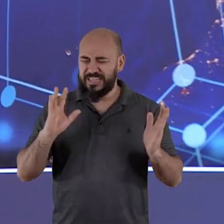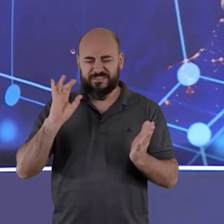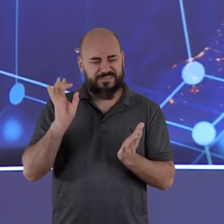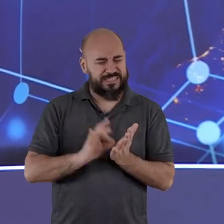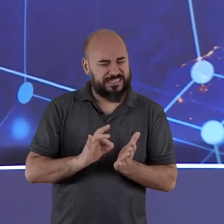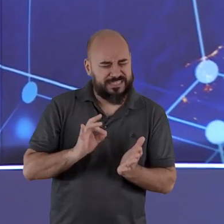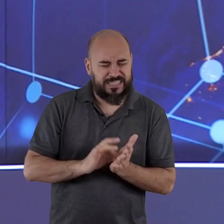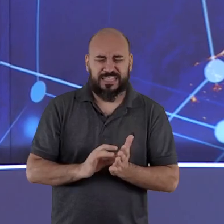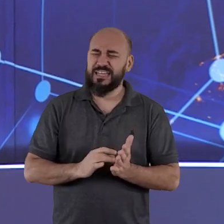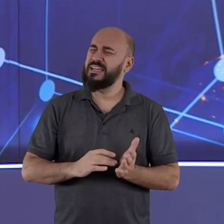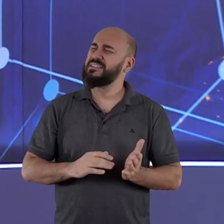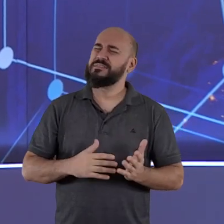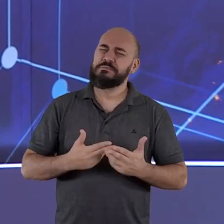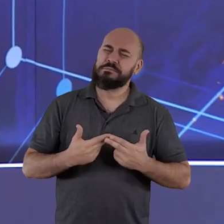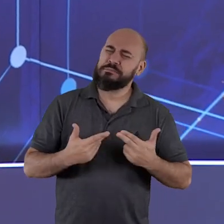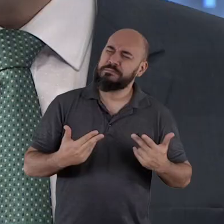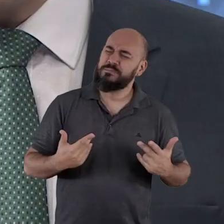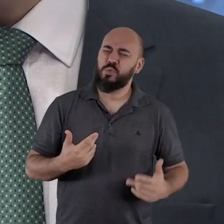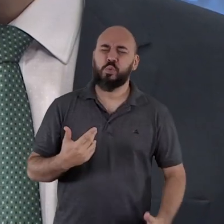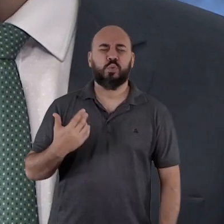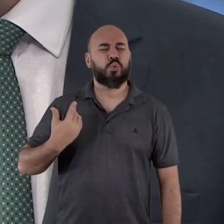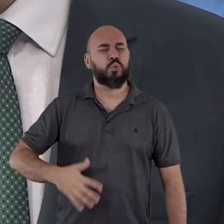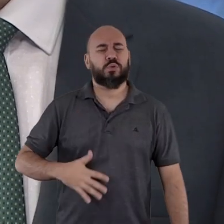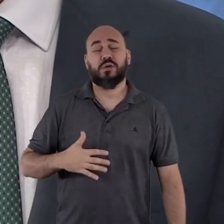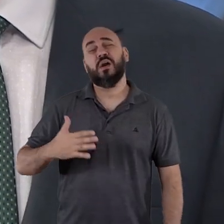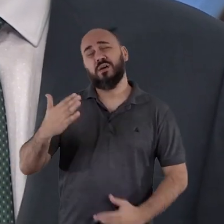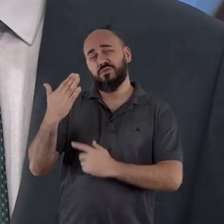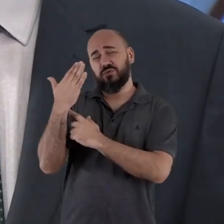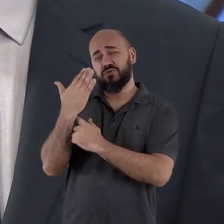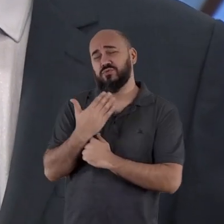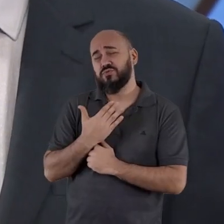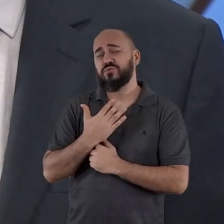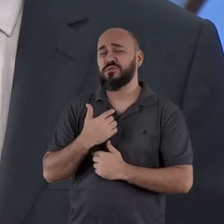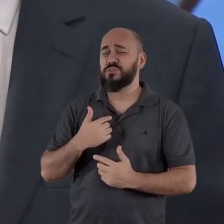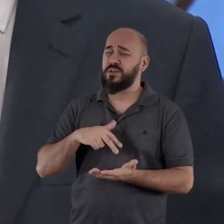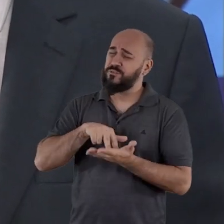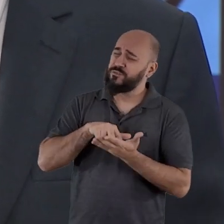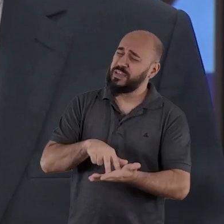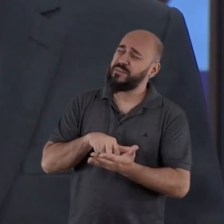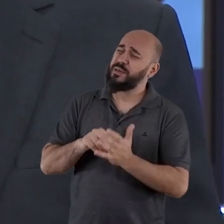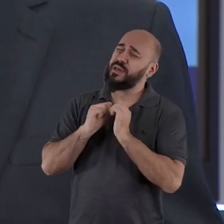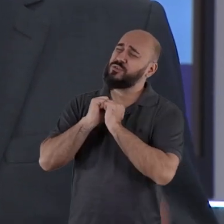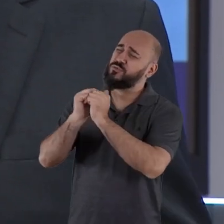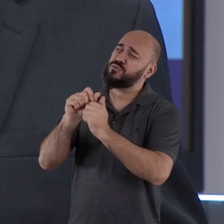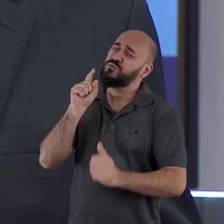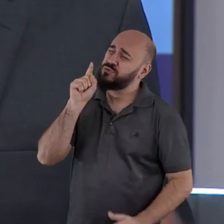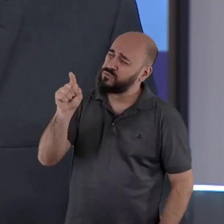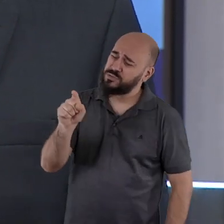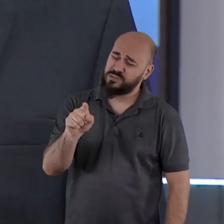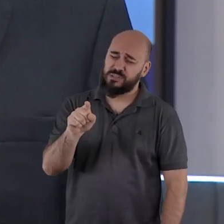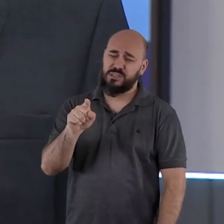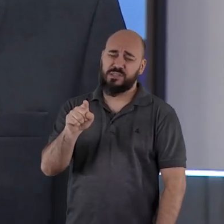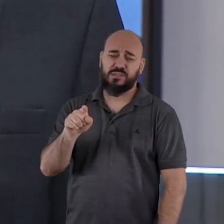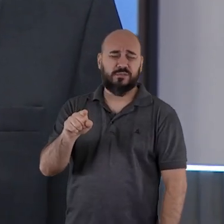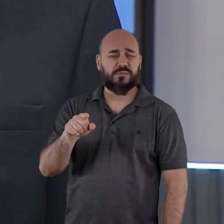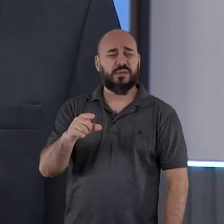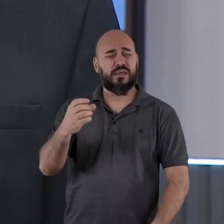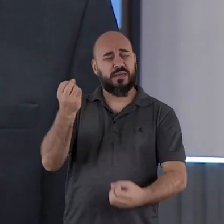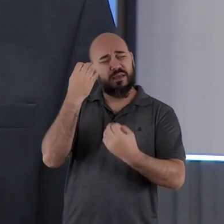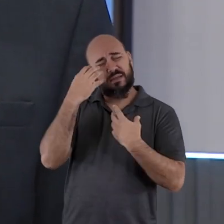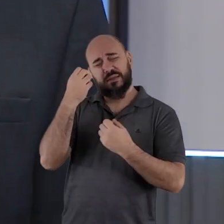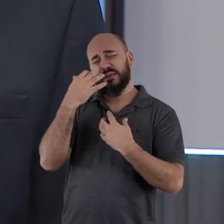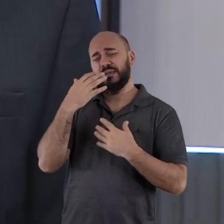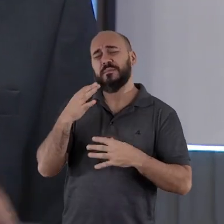anos. Ajuda-nos a nos firmarmos em Ti, vivermos de acordo com o Senhor e nos prepararmos para a eternidade em